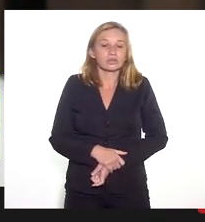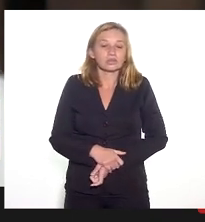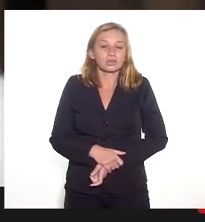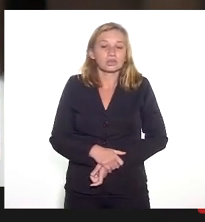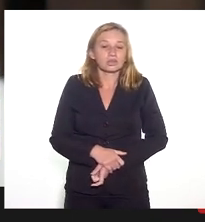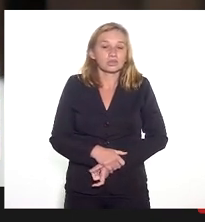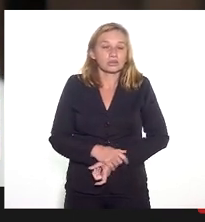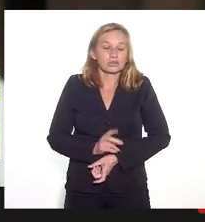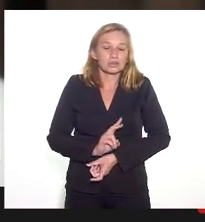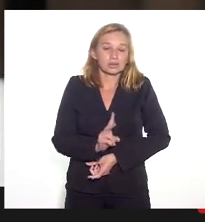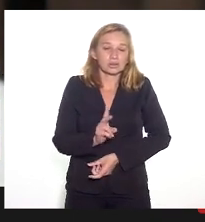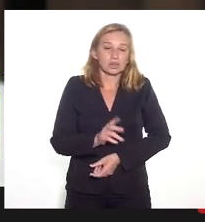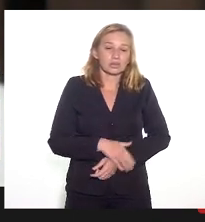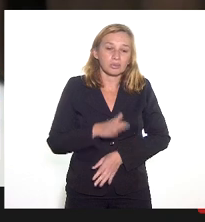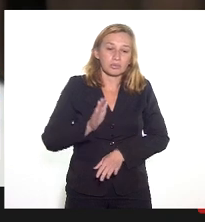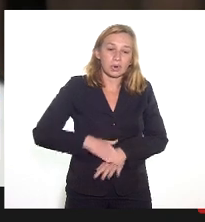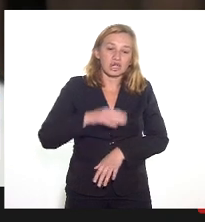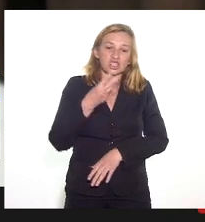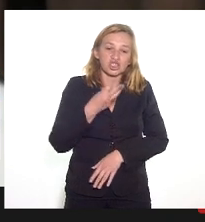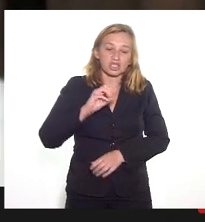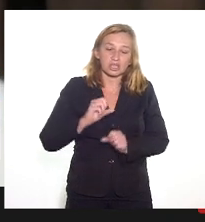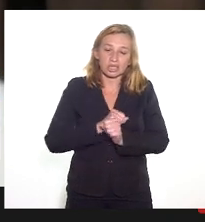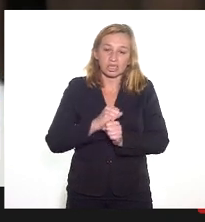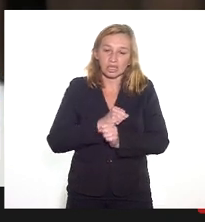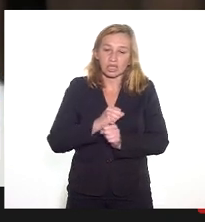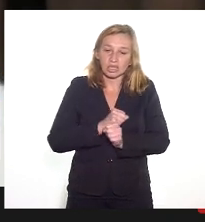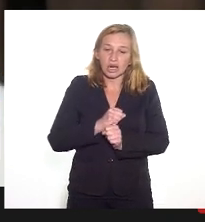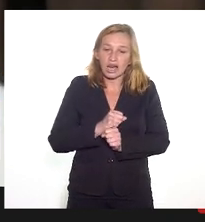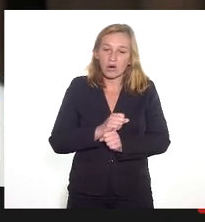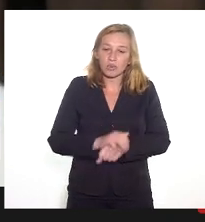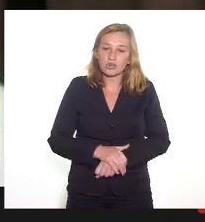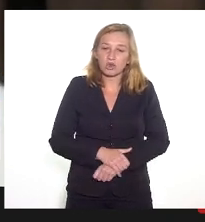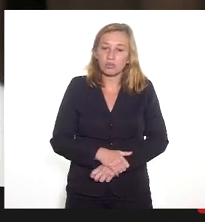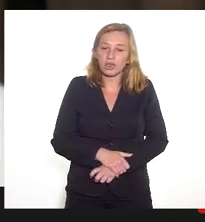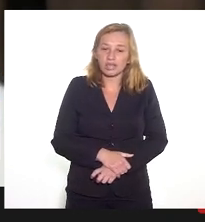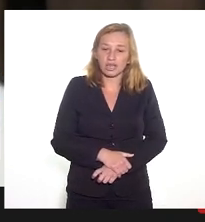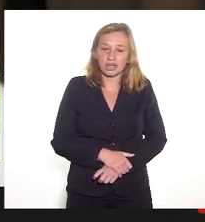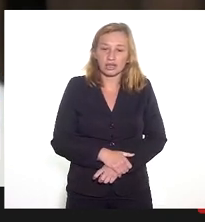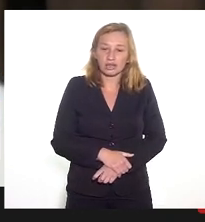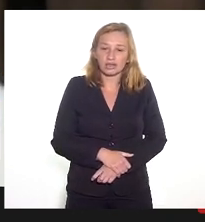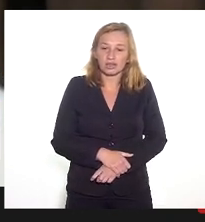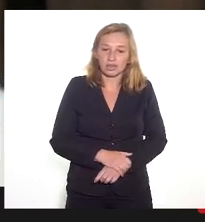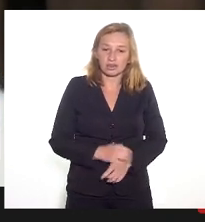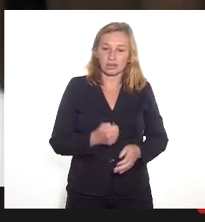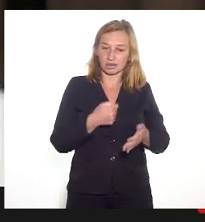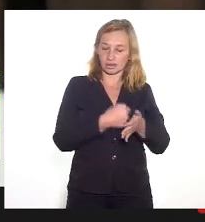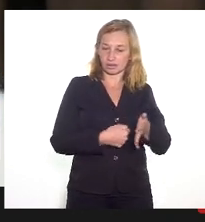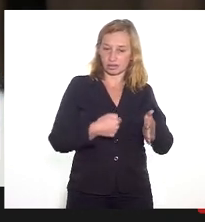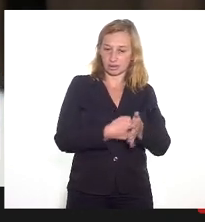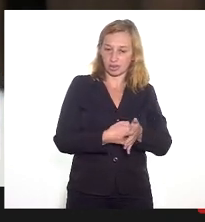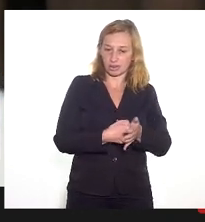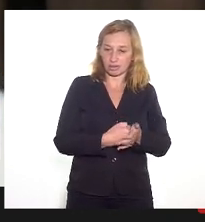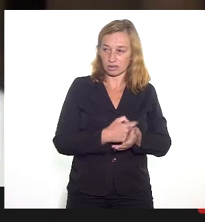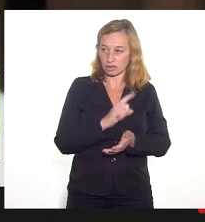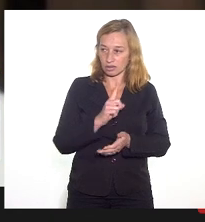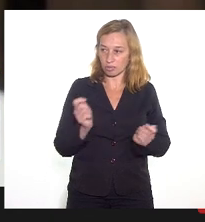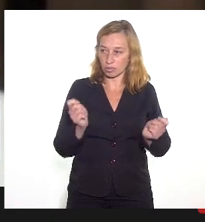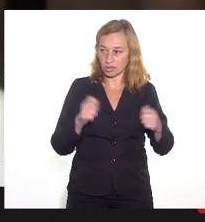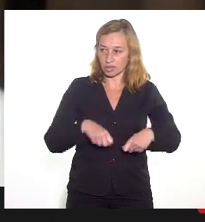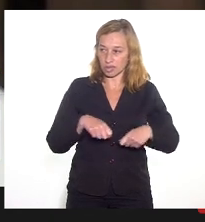desde sempre, há mais de 30 anos nessa batalha, nós viemos defendendo a tese de que não é possível